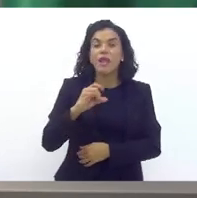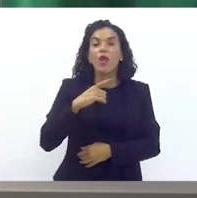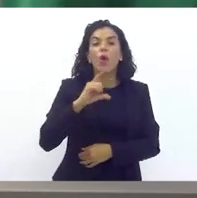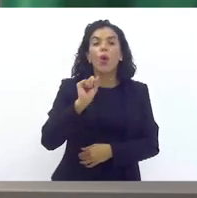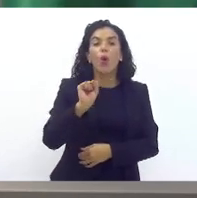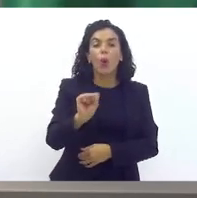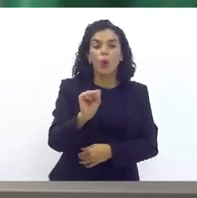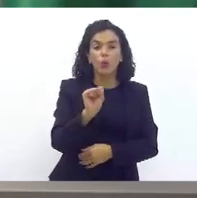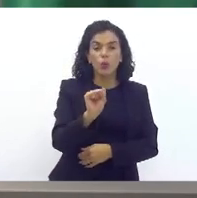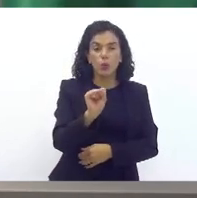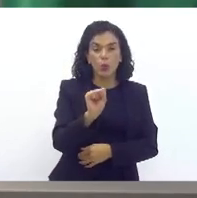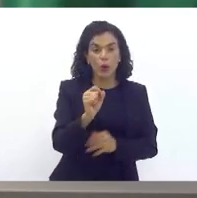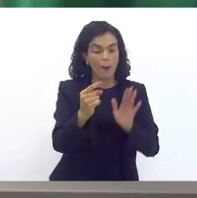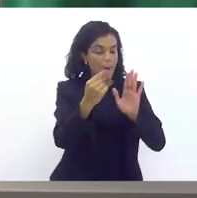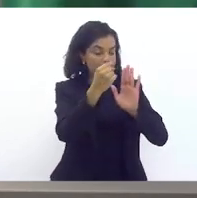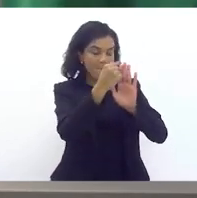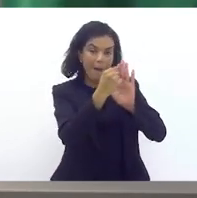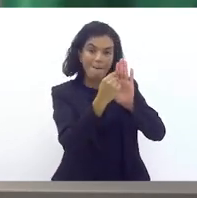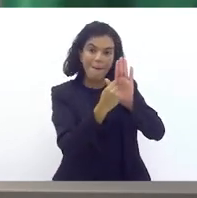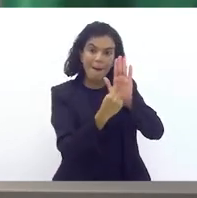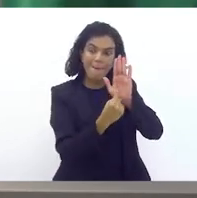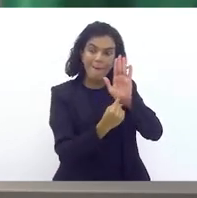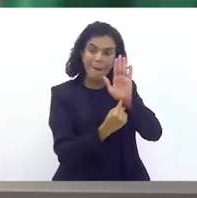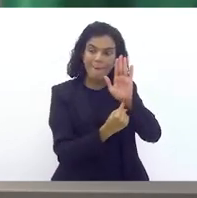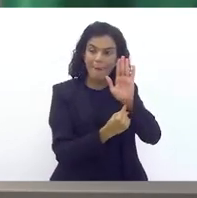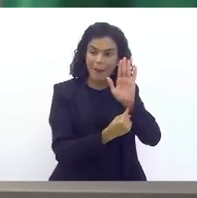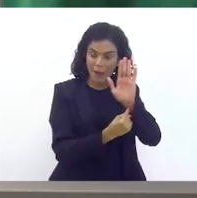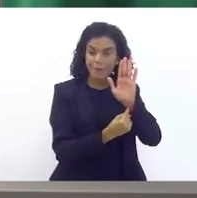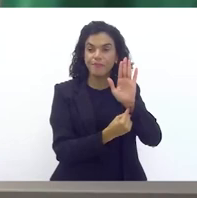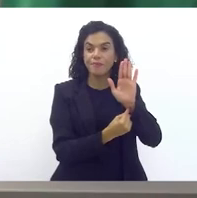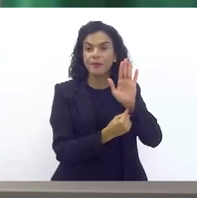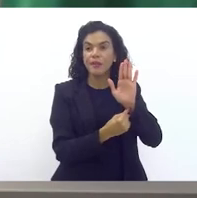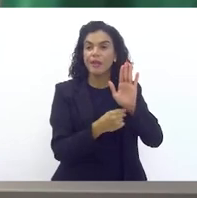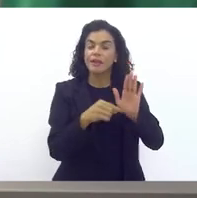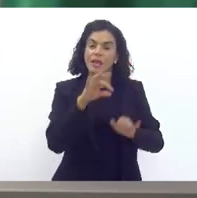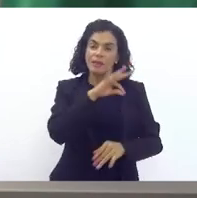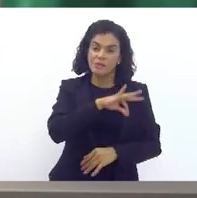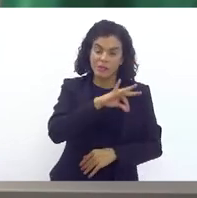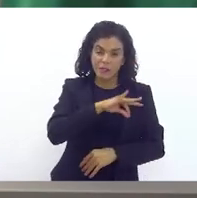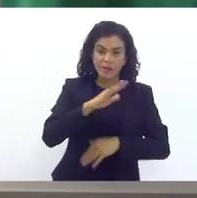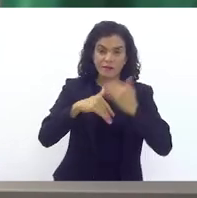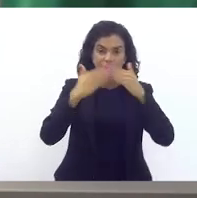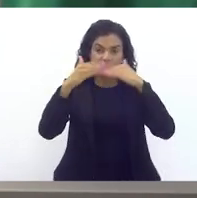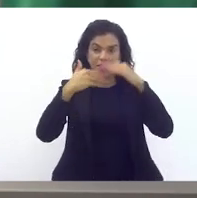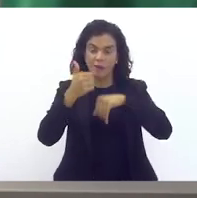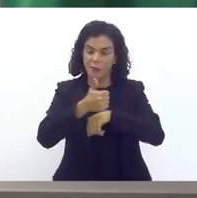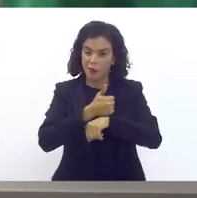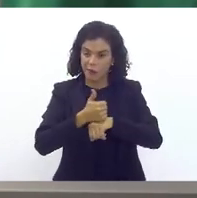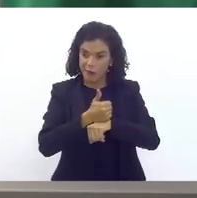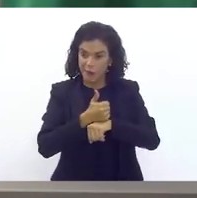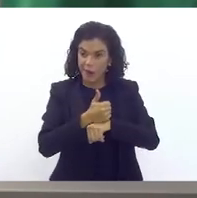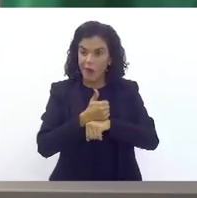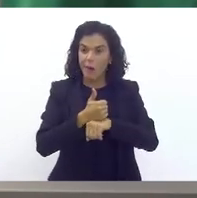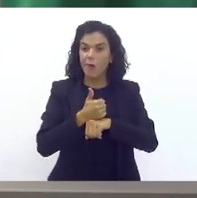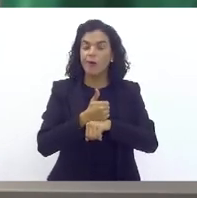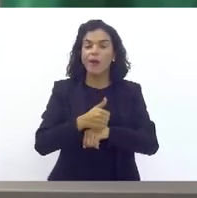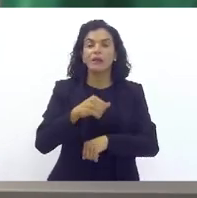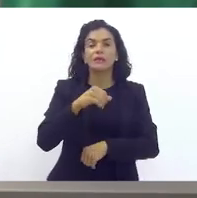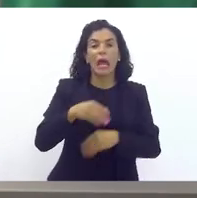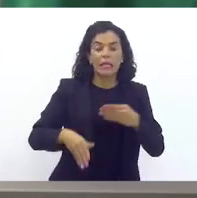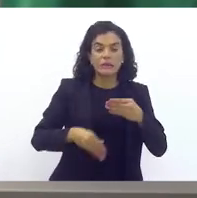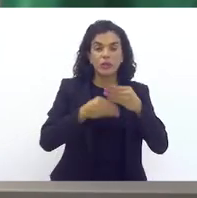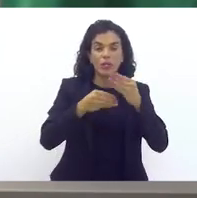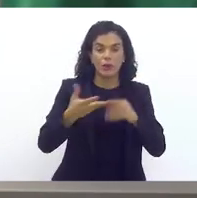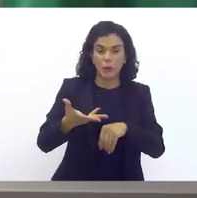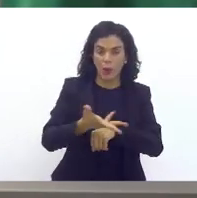parte da pauta da mesa de negociações. A gratificação de desempenho de atividade, a progressão funcional e adicional de